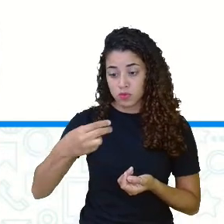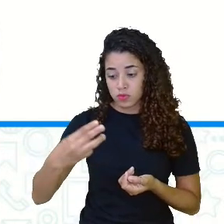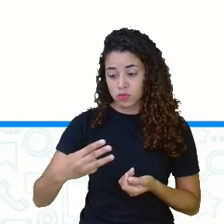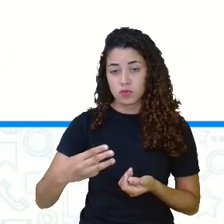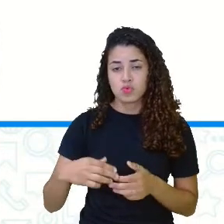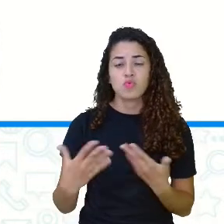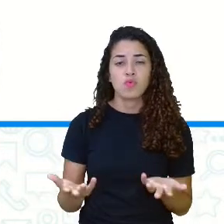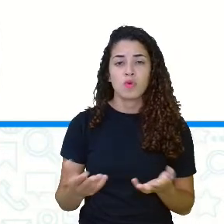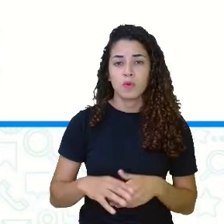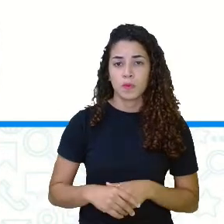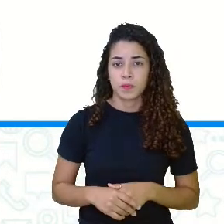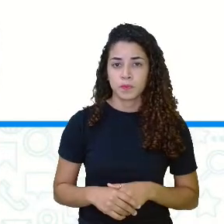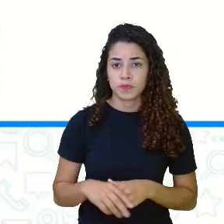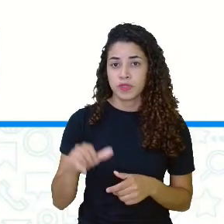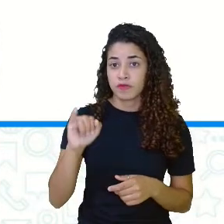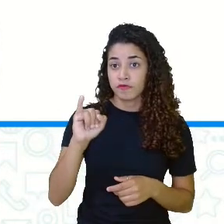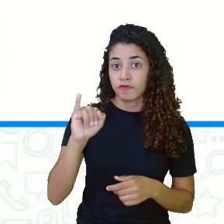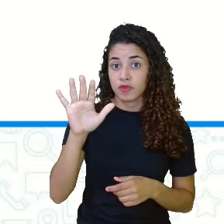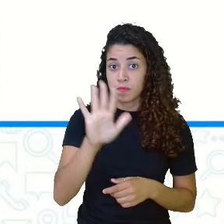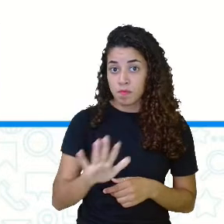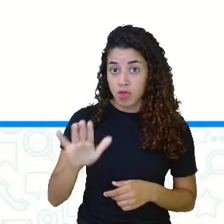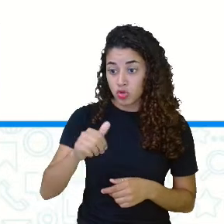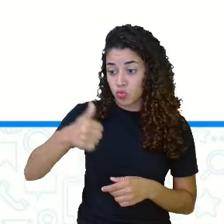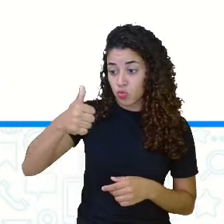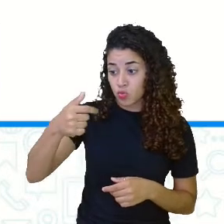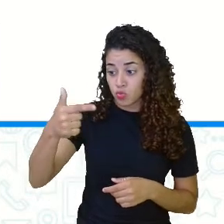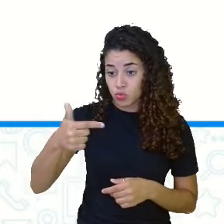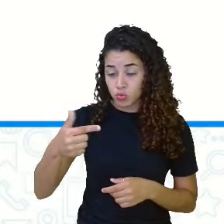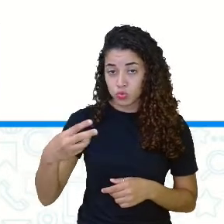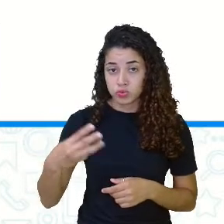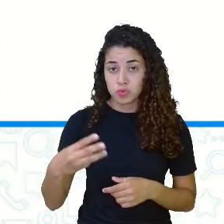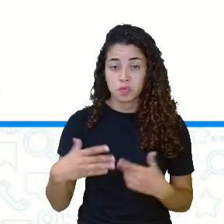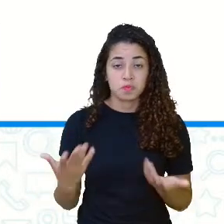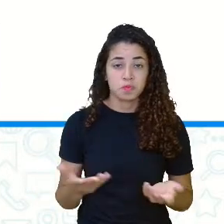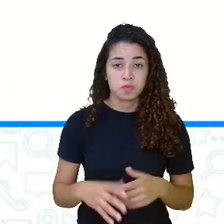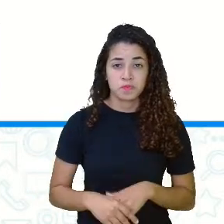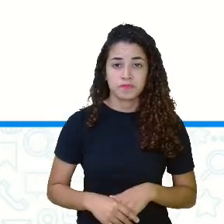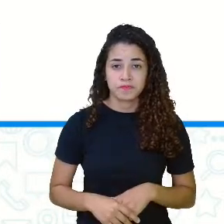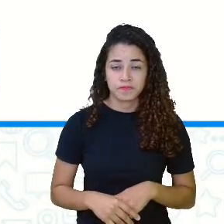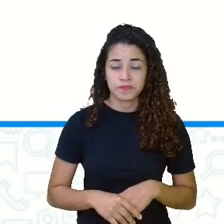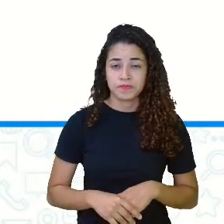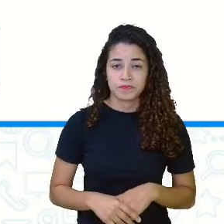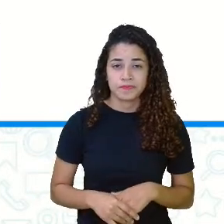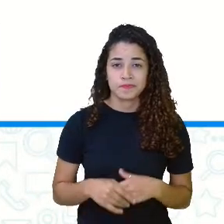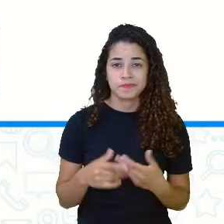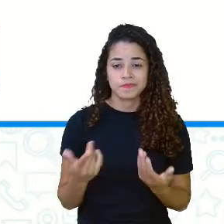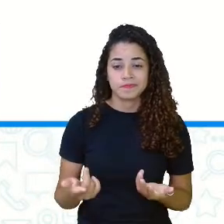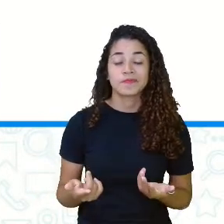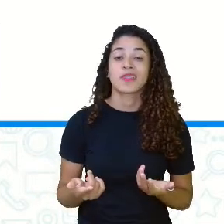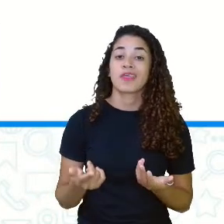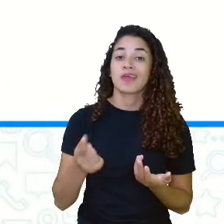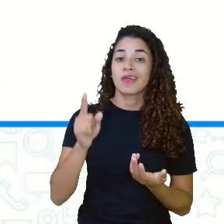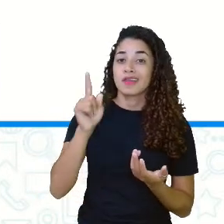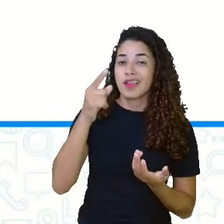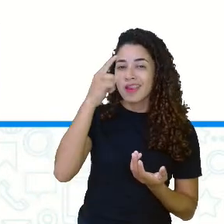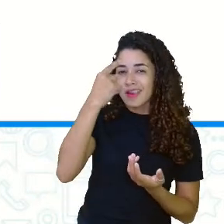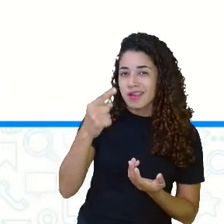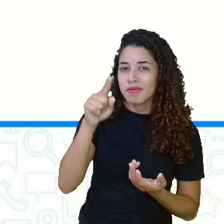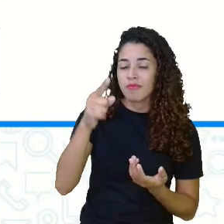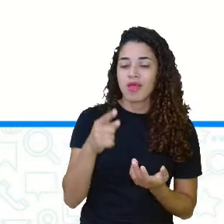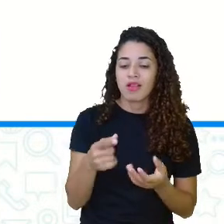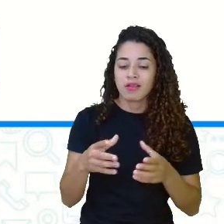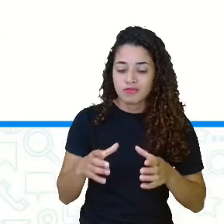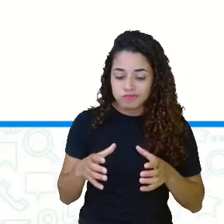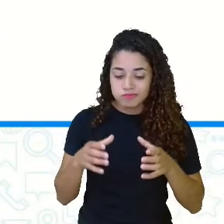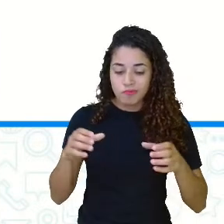é a 3? A figura 1, a 2 ou a 3? Dizendo que ela levou a metade para